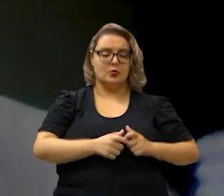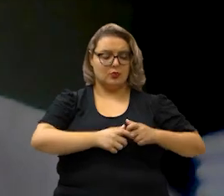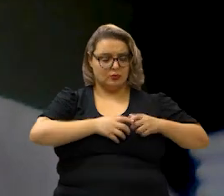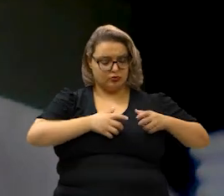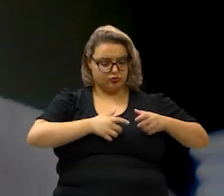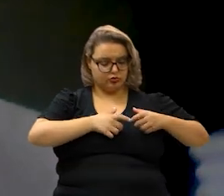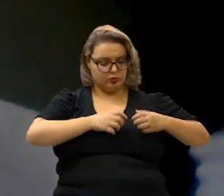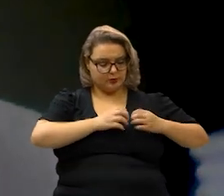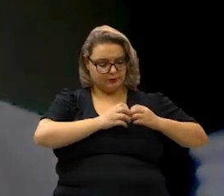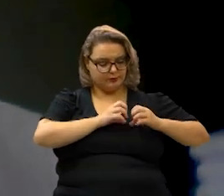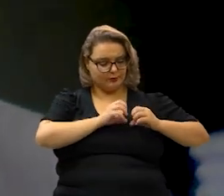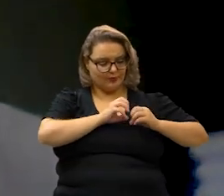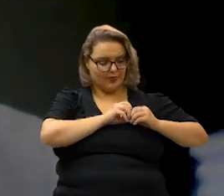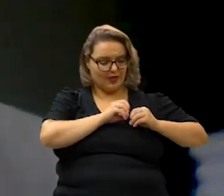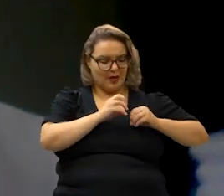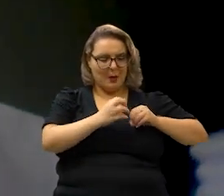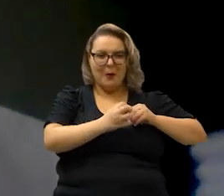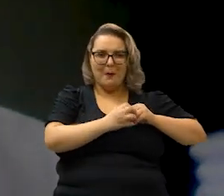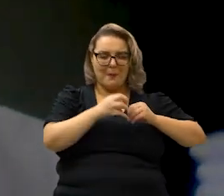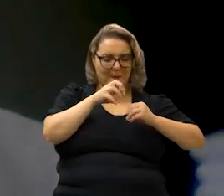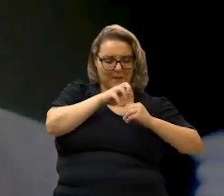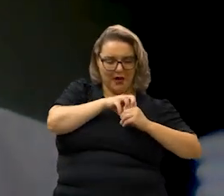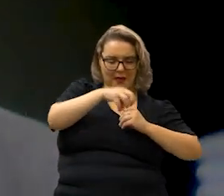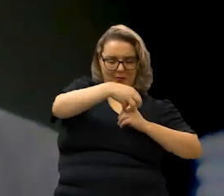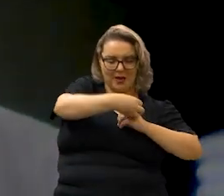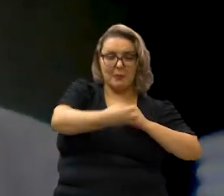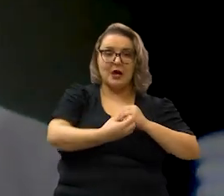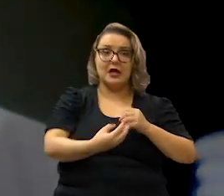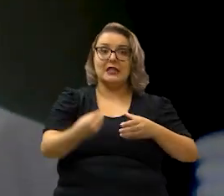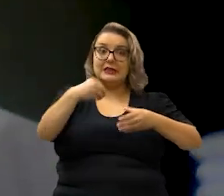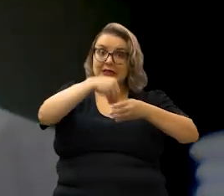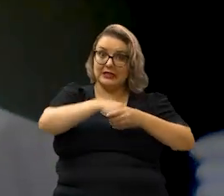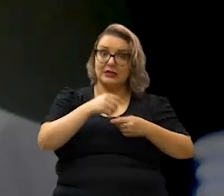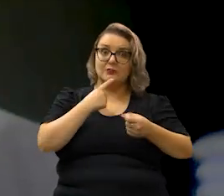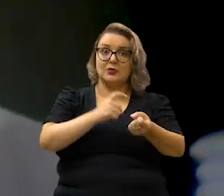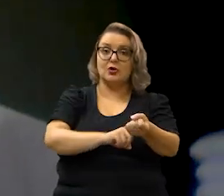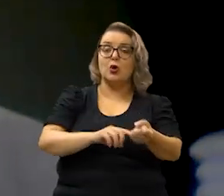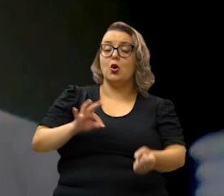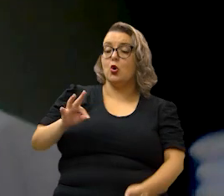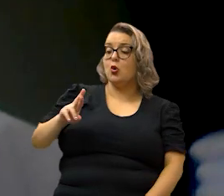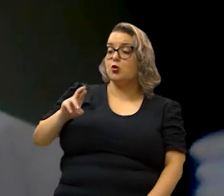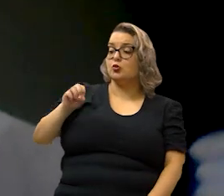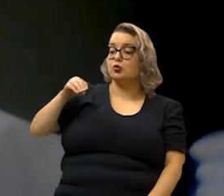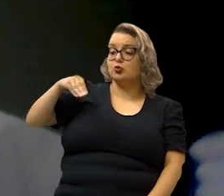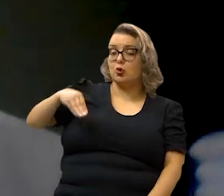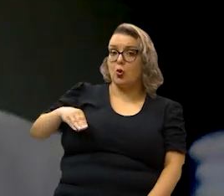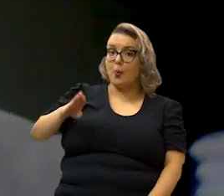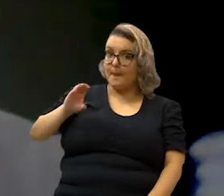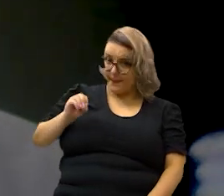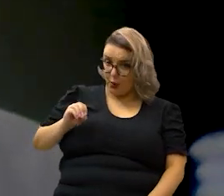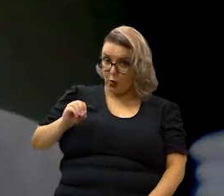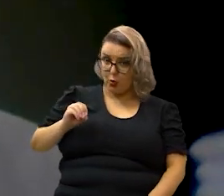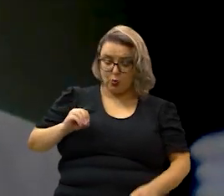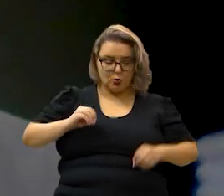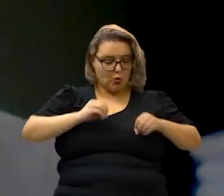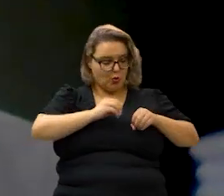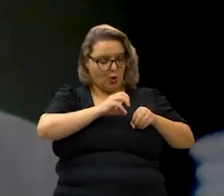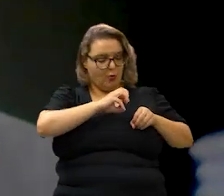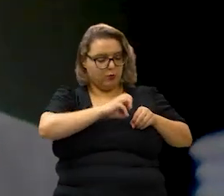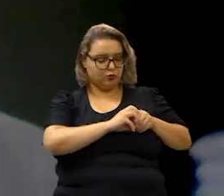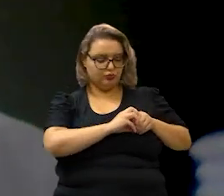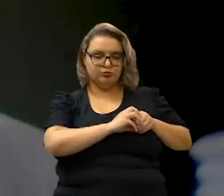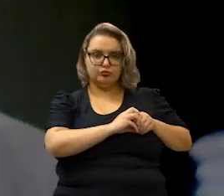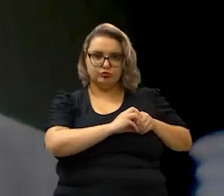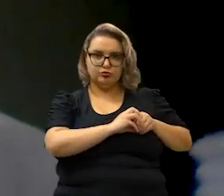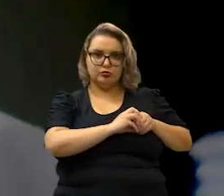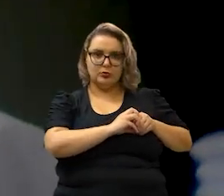acúmulo de plaquetas, elementos que estão no sangue que formam um trombo. O trombo formado sobre esta